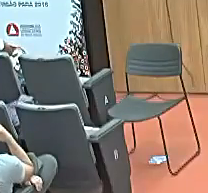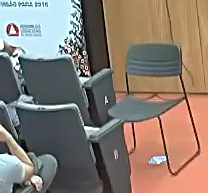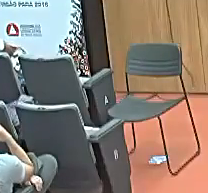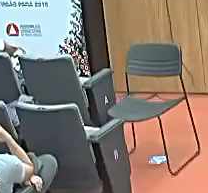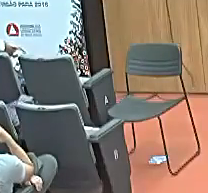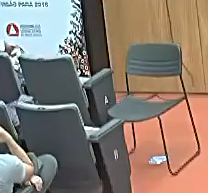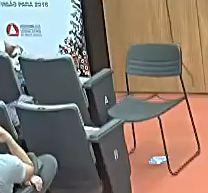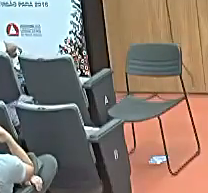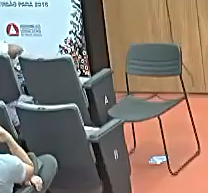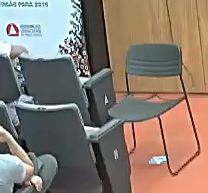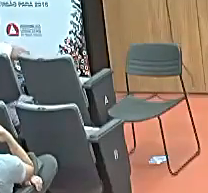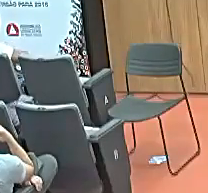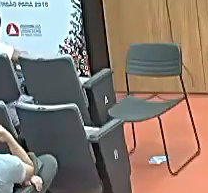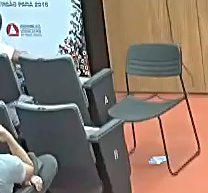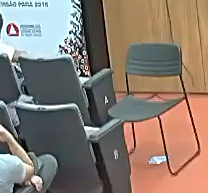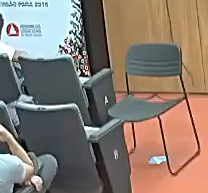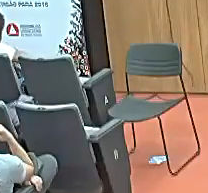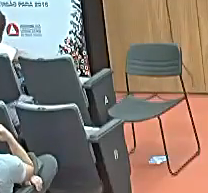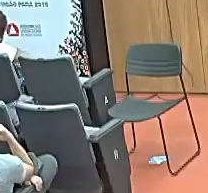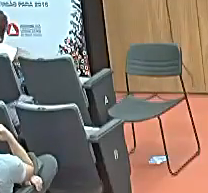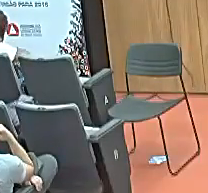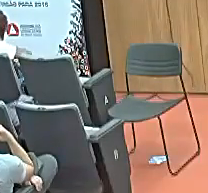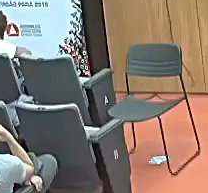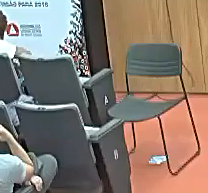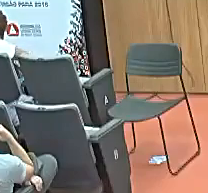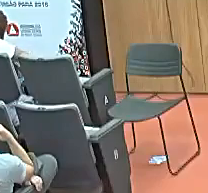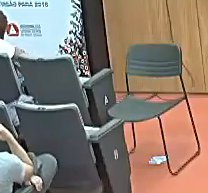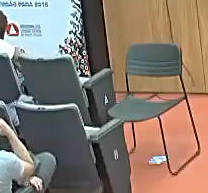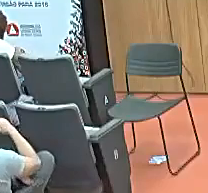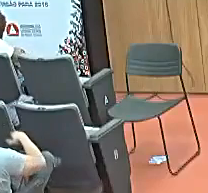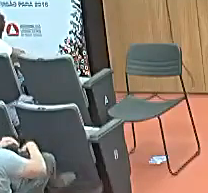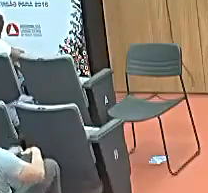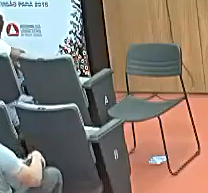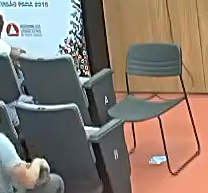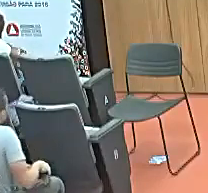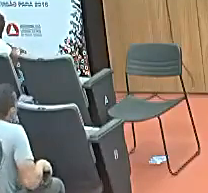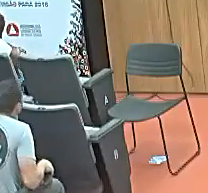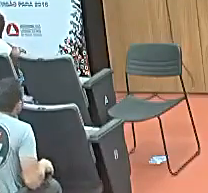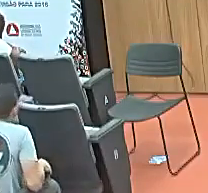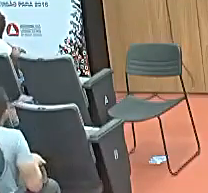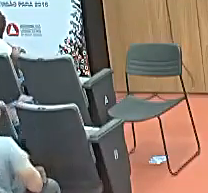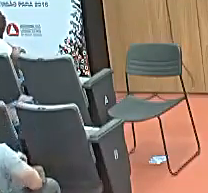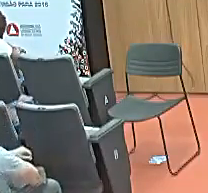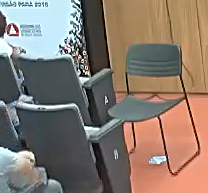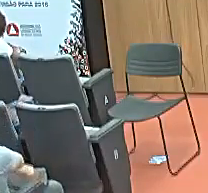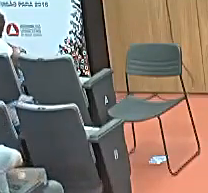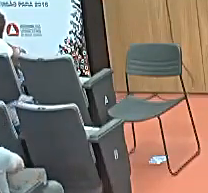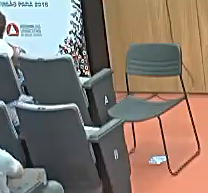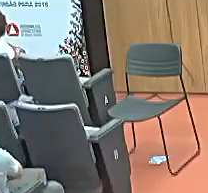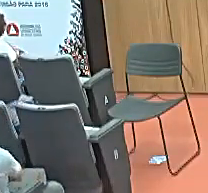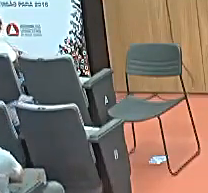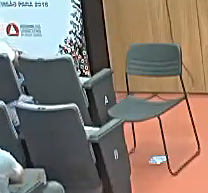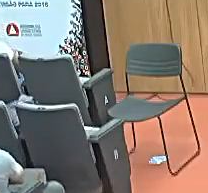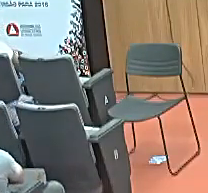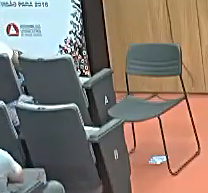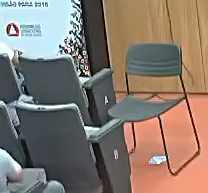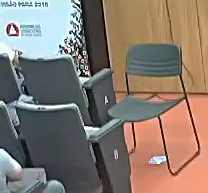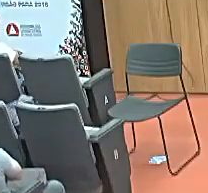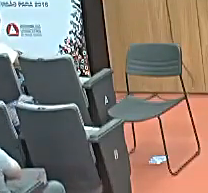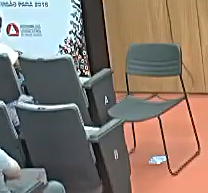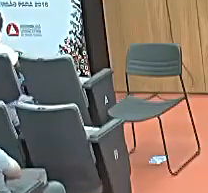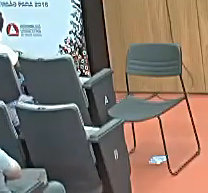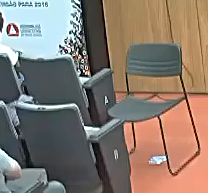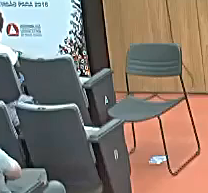poderão estar cursando o ensino superior então preciso a presença do intérprete e também para evitar também depois de sair